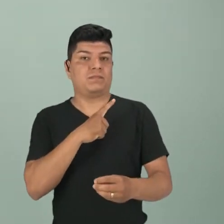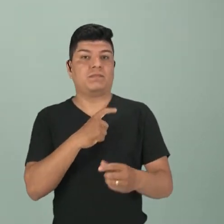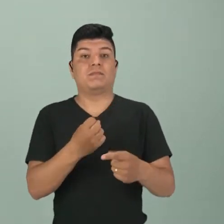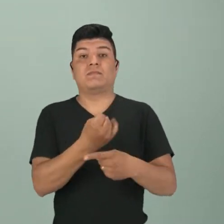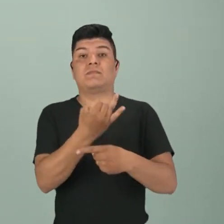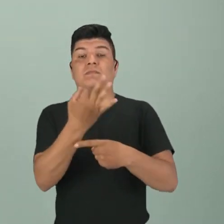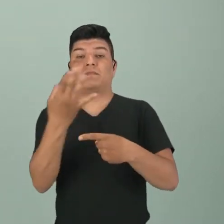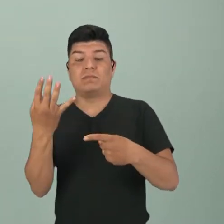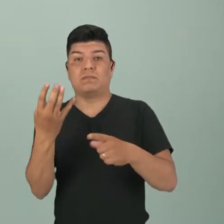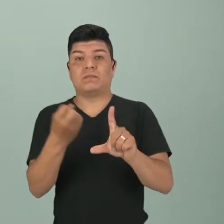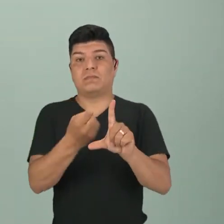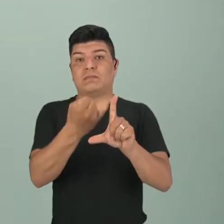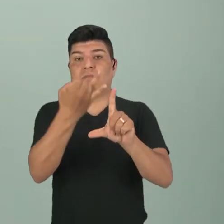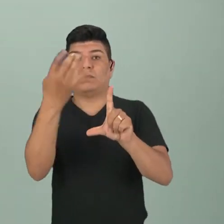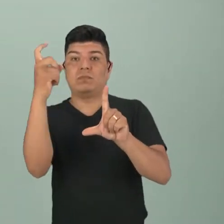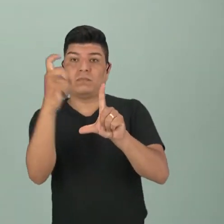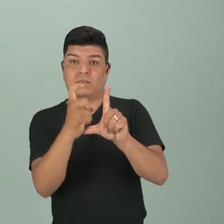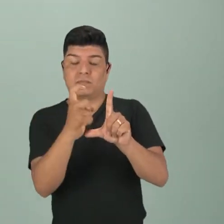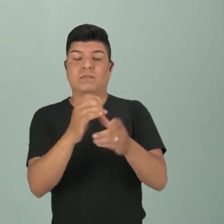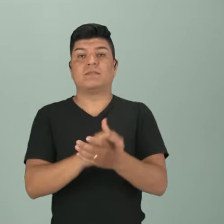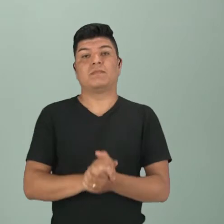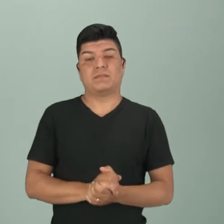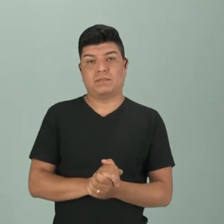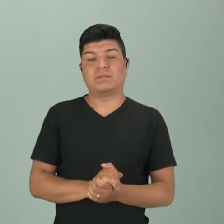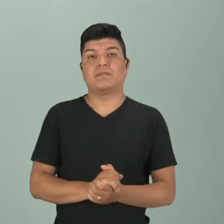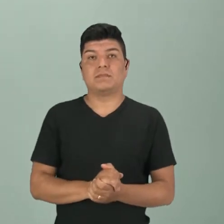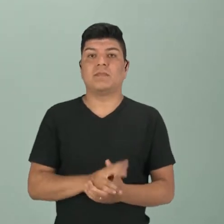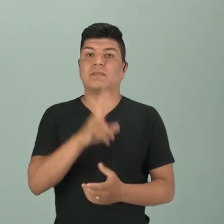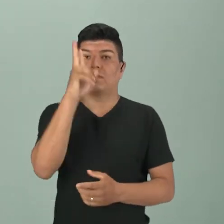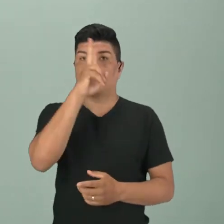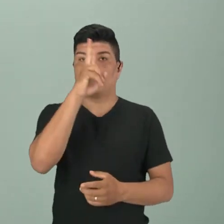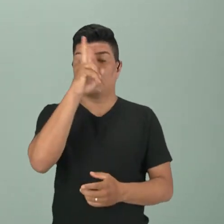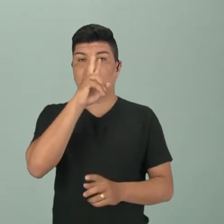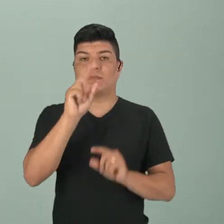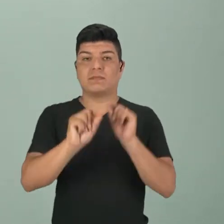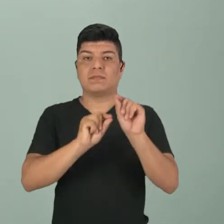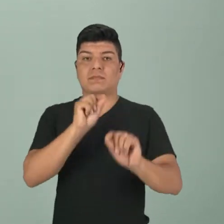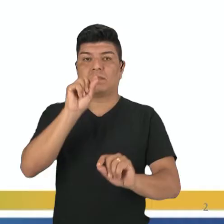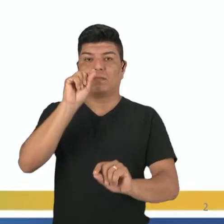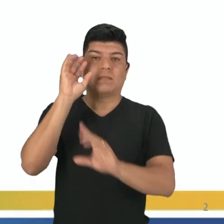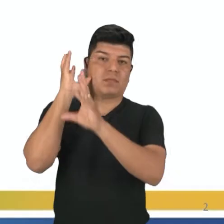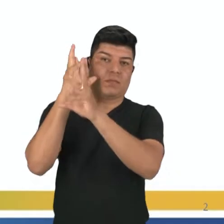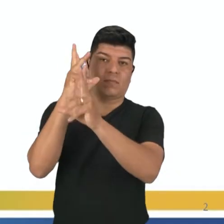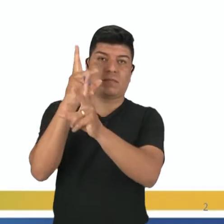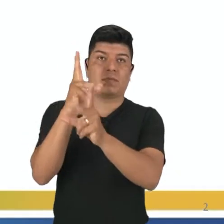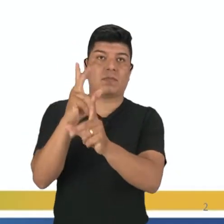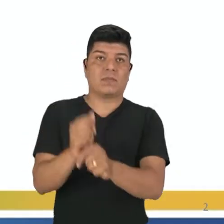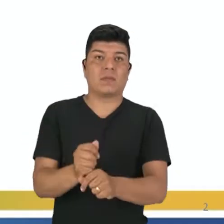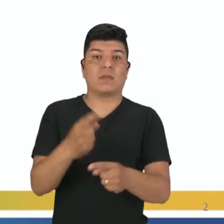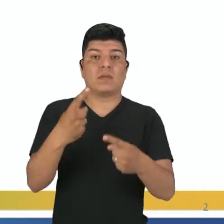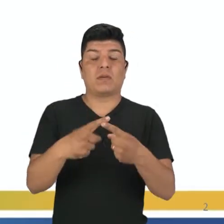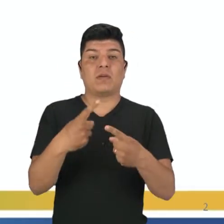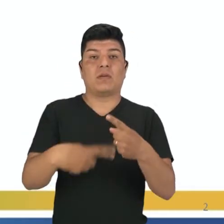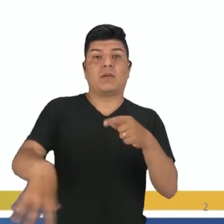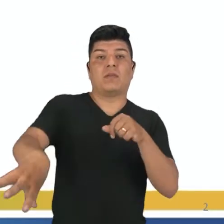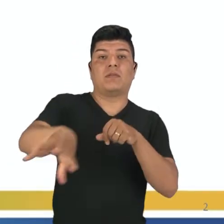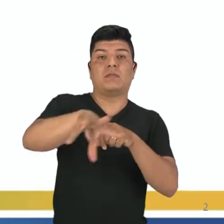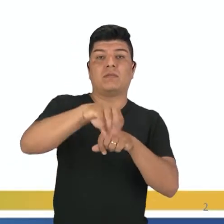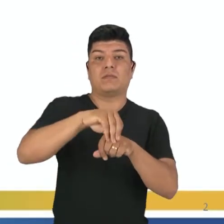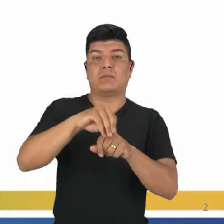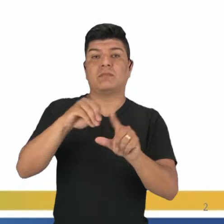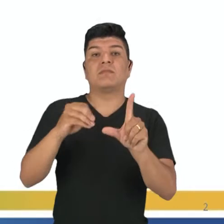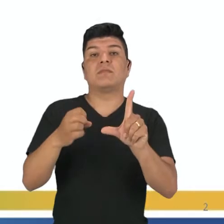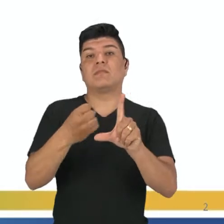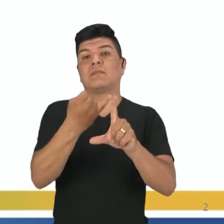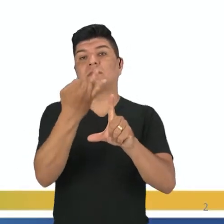funções logarítmicas. Então vamos lá, Lembrando, vamos fazer aqui uma retomada, porque os conhecimentos de logaritmo